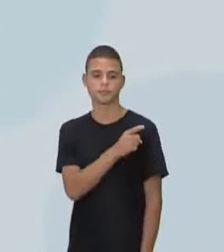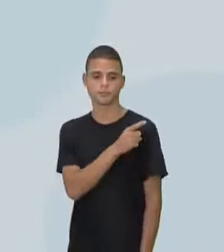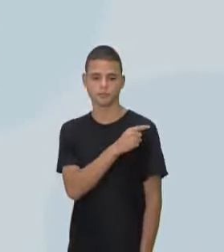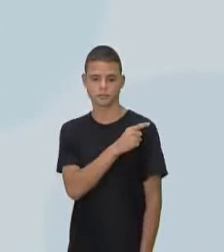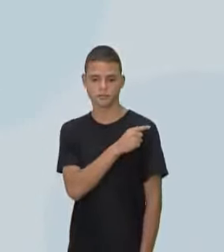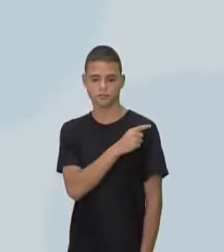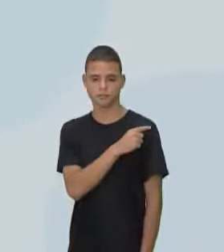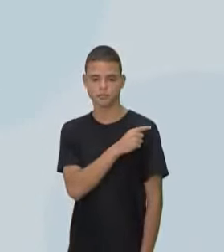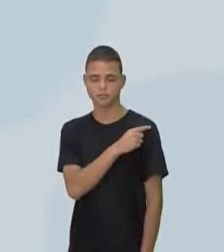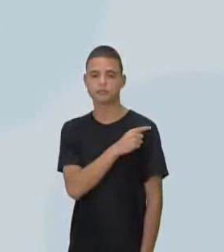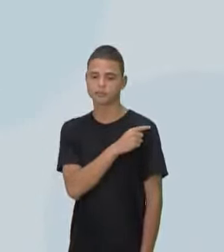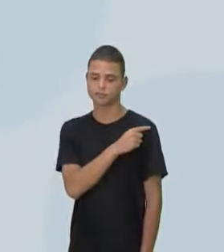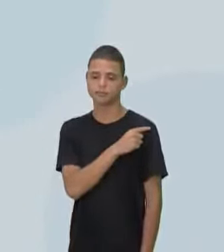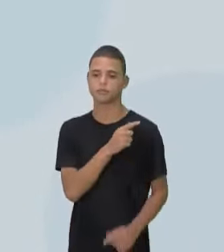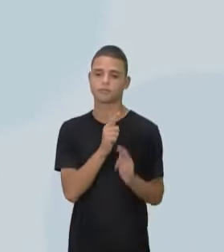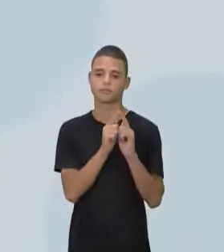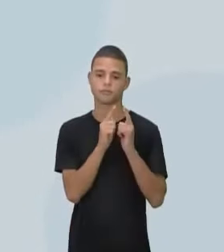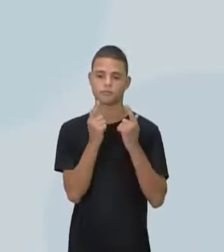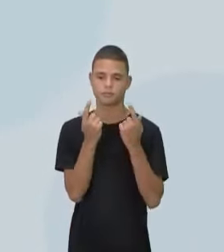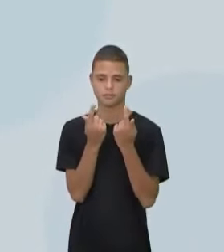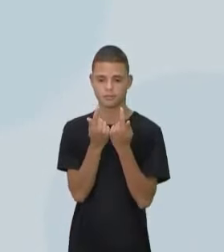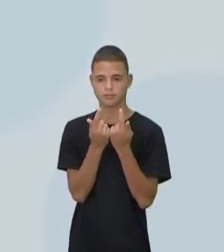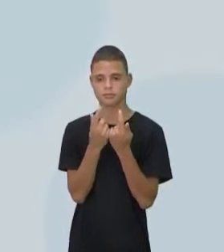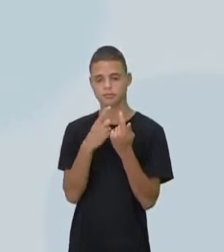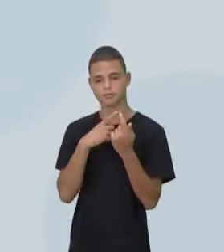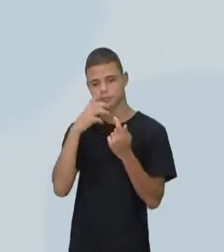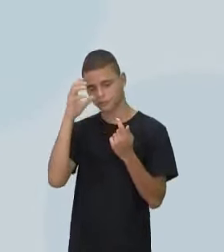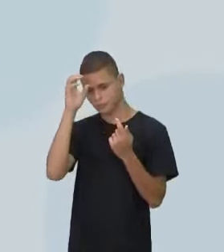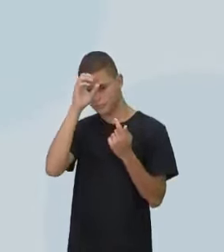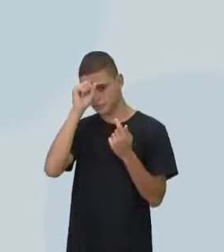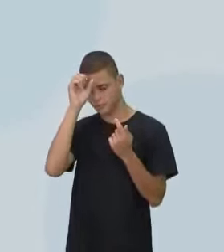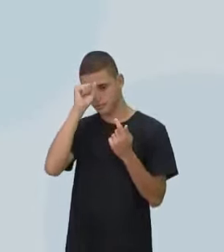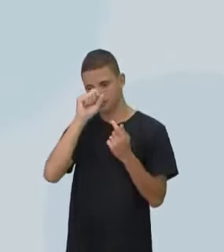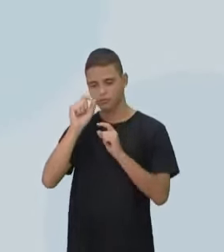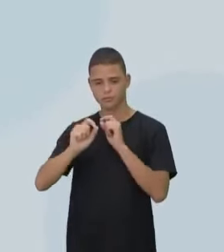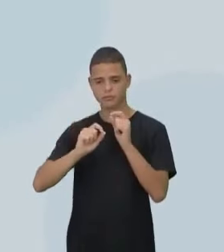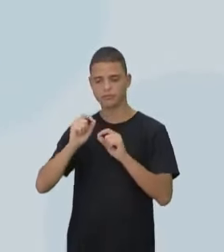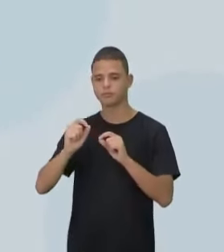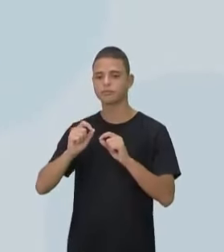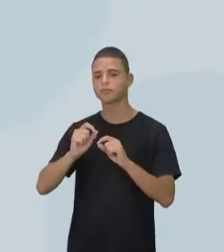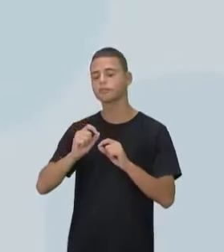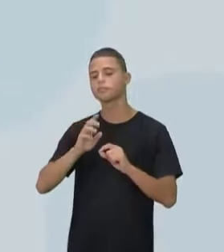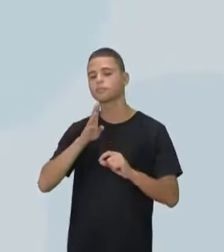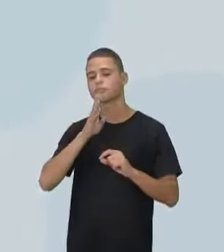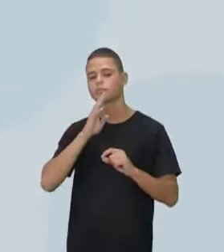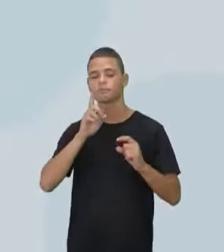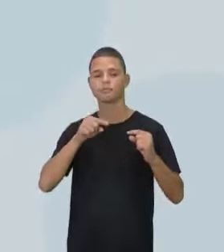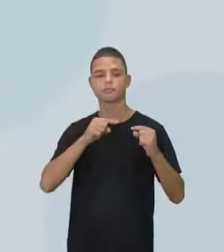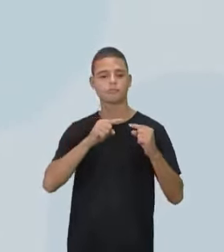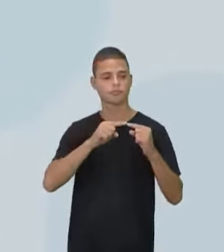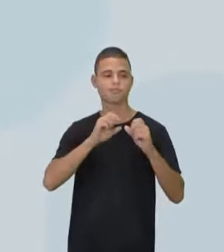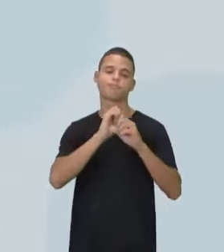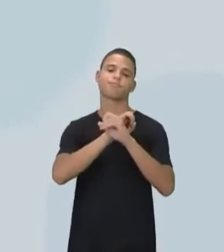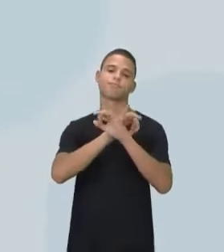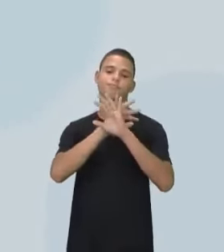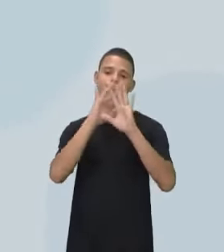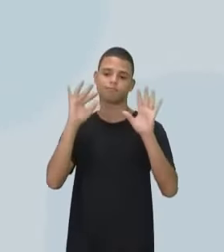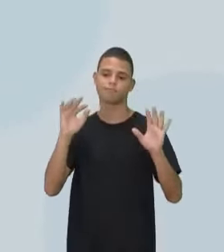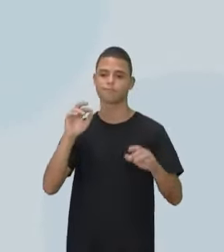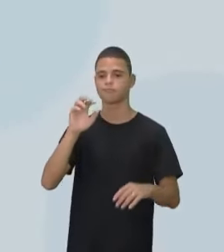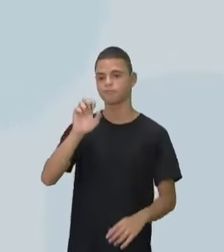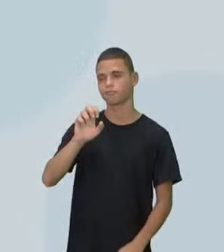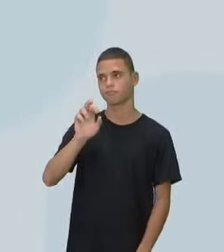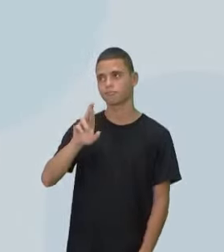de geografia, uma situação de aprendizagem que trabalha com objetos de conhecimento, né, que está bem explícito aí o